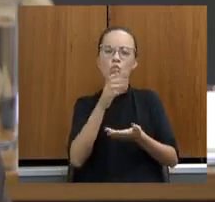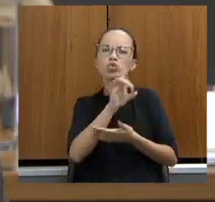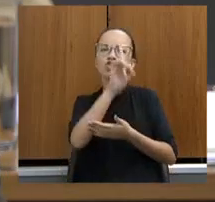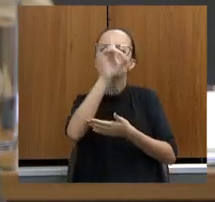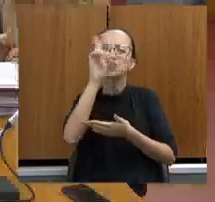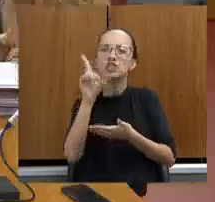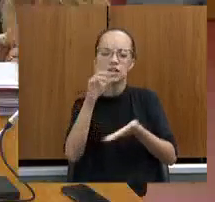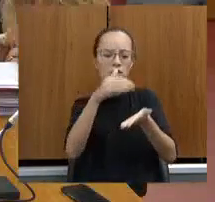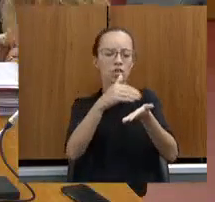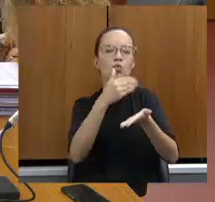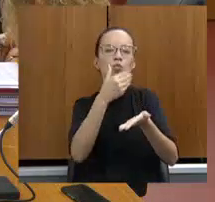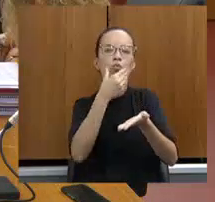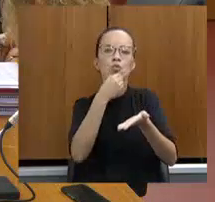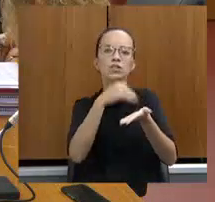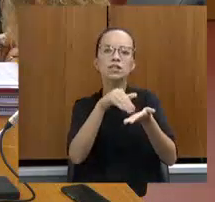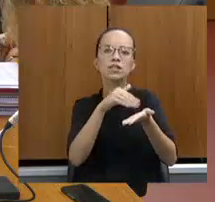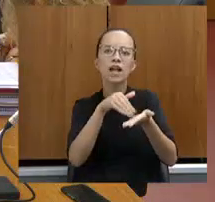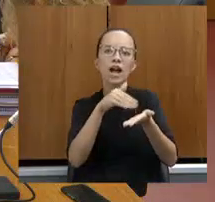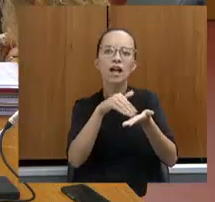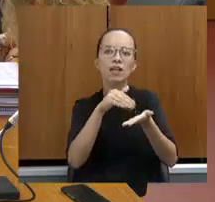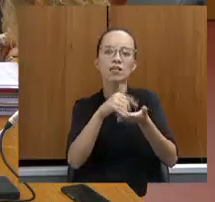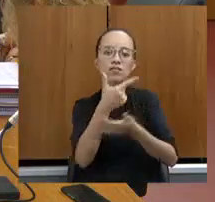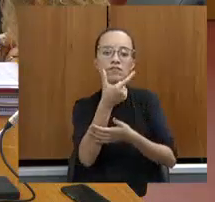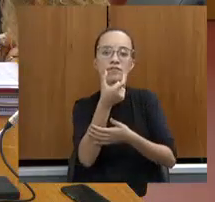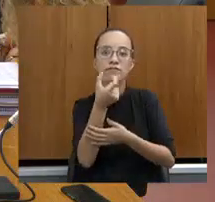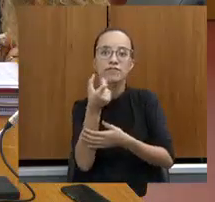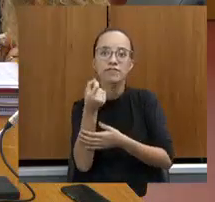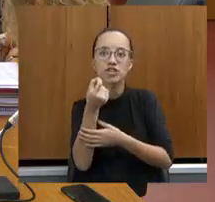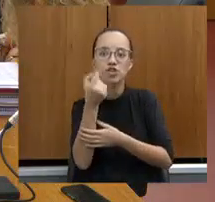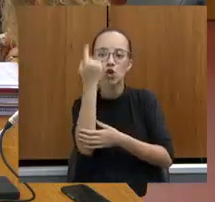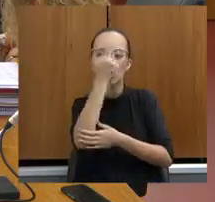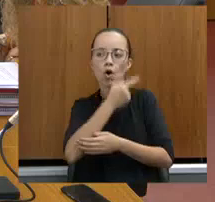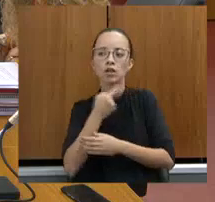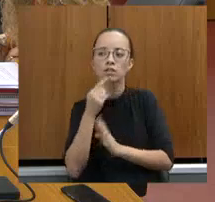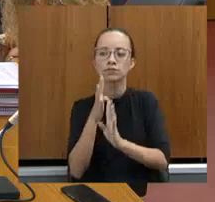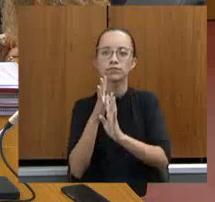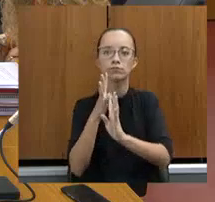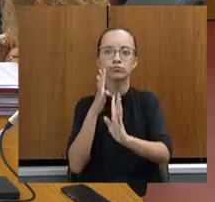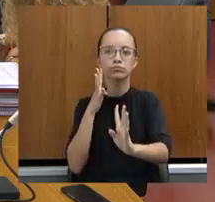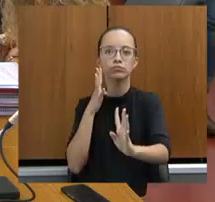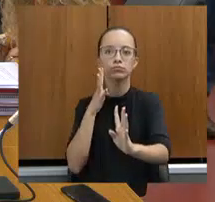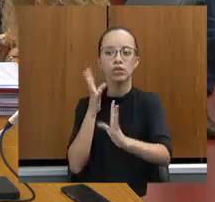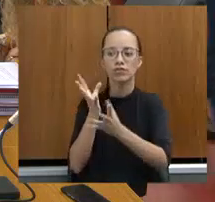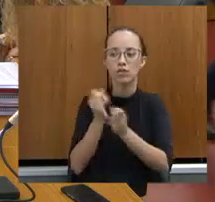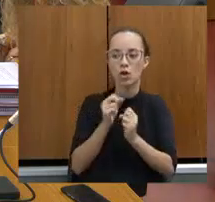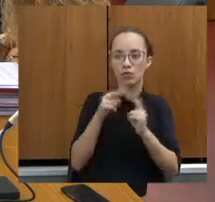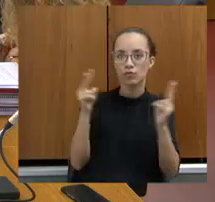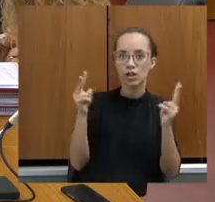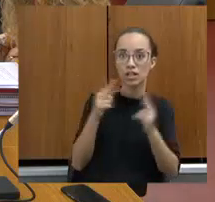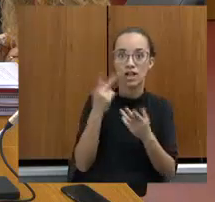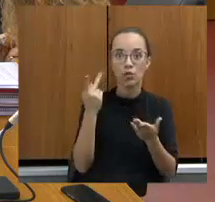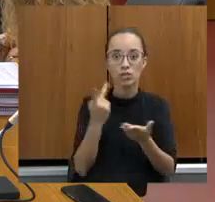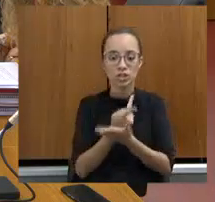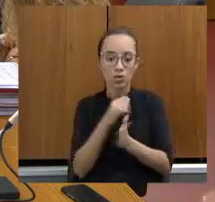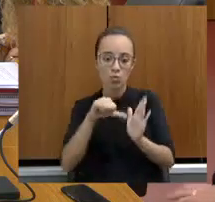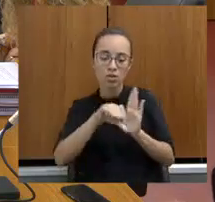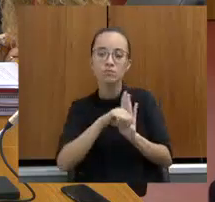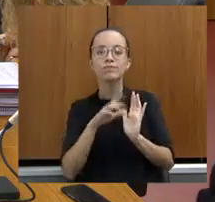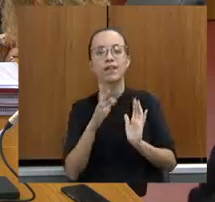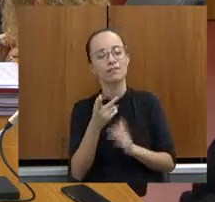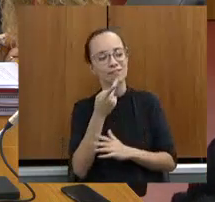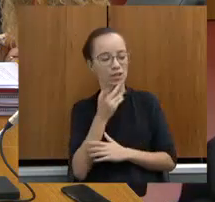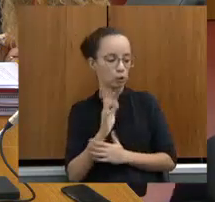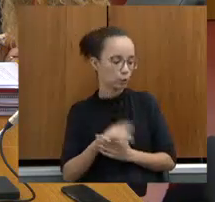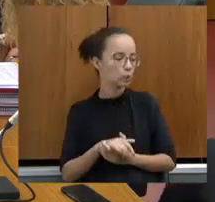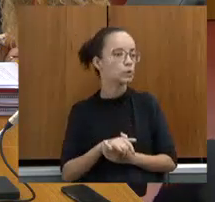necessitar ficar 20 horas numa fila do plantão virtual por causa de uma ocorrência que ele foi vítima aí vai falar